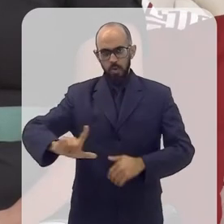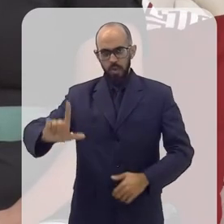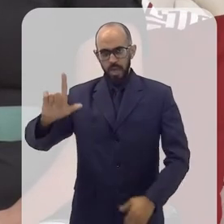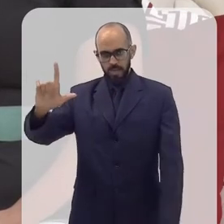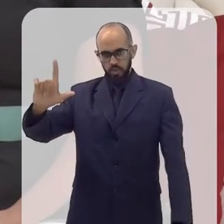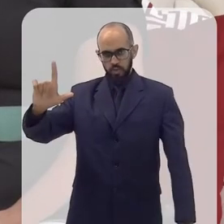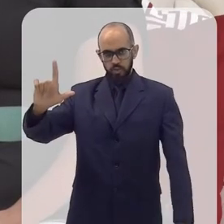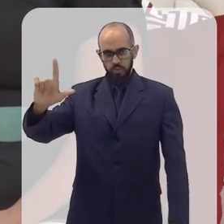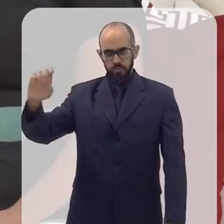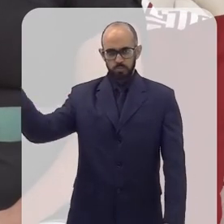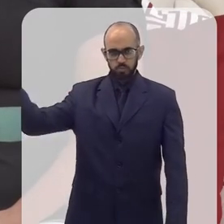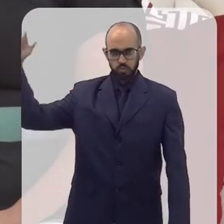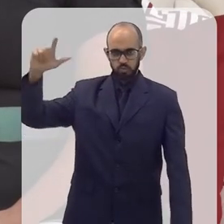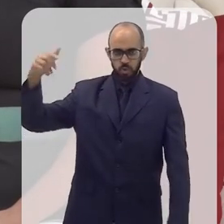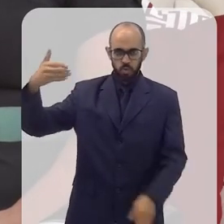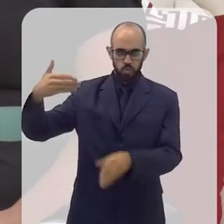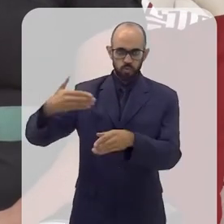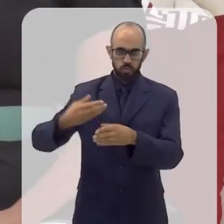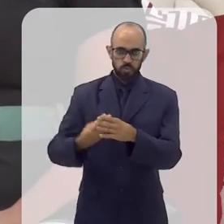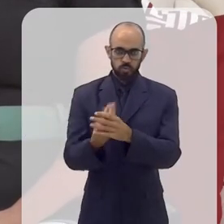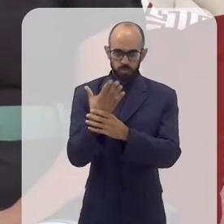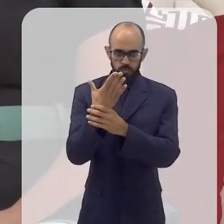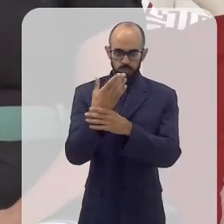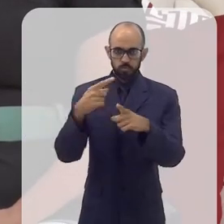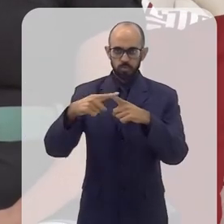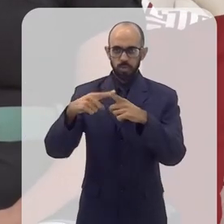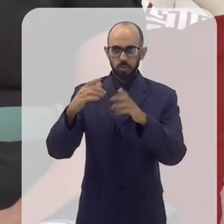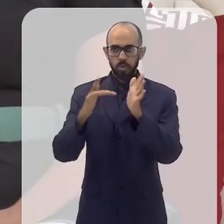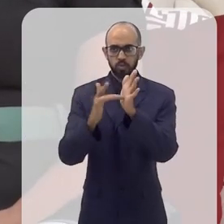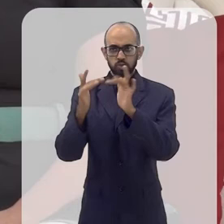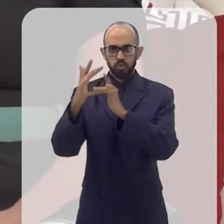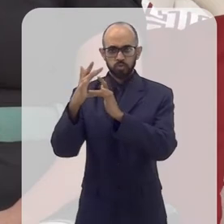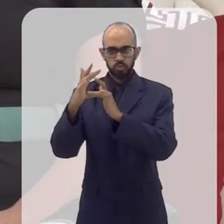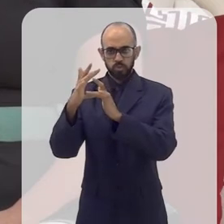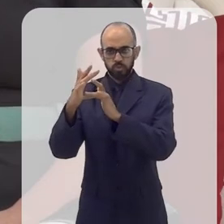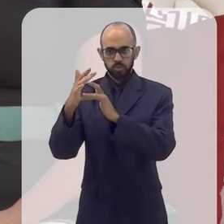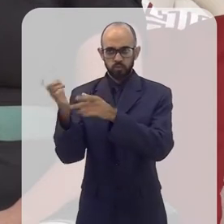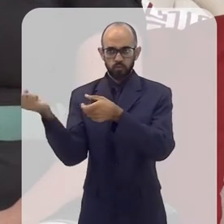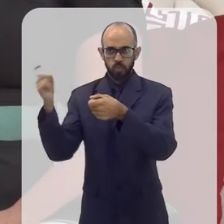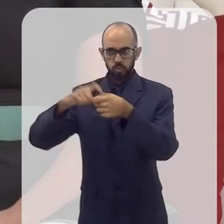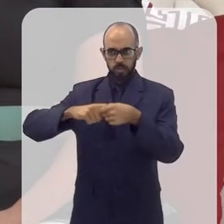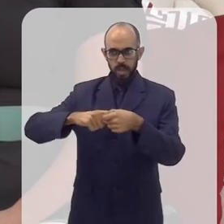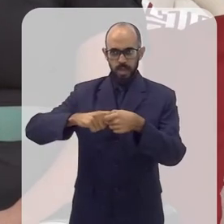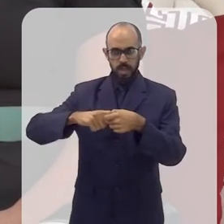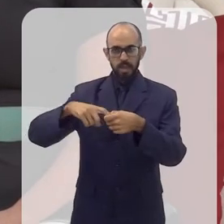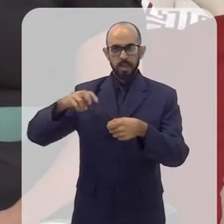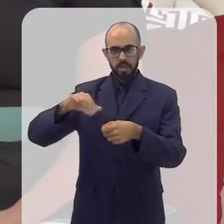orientadas para o leste, porque nós entendemos que quando Cristo voltar, ele vai voltar